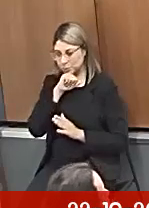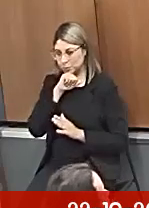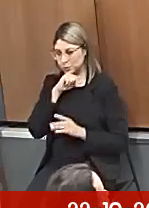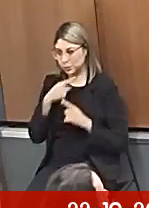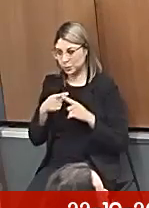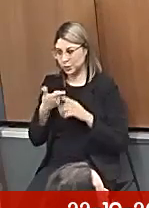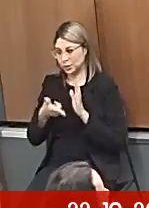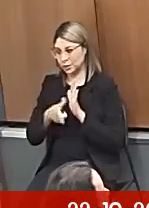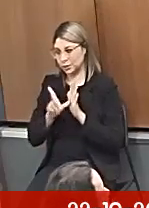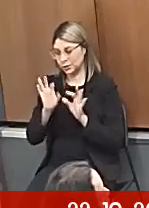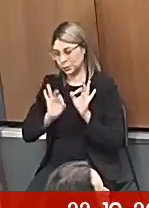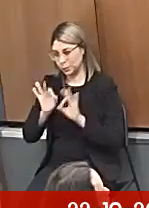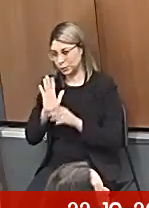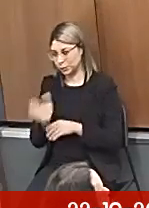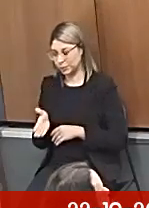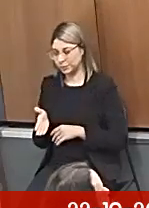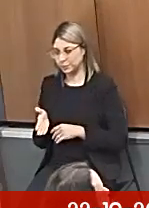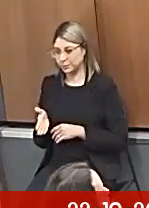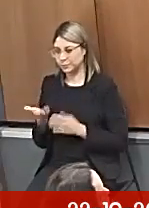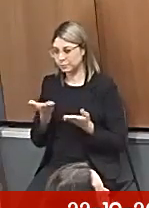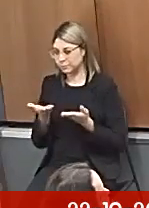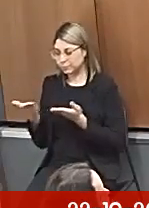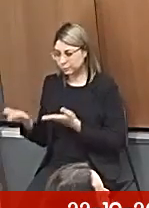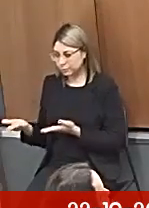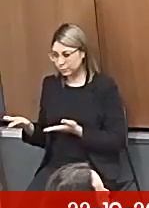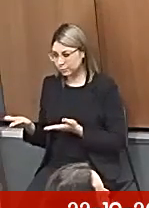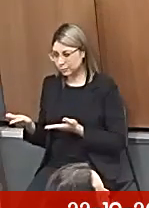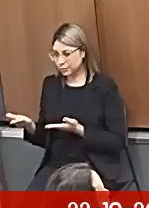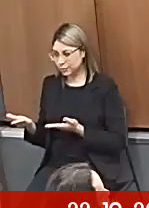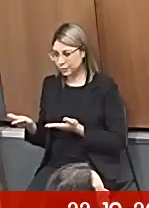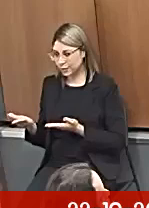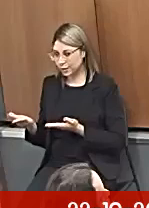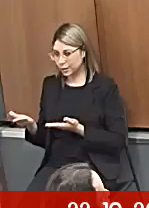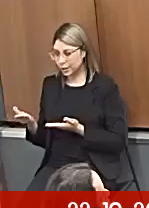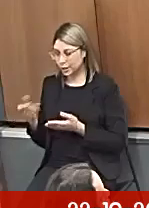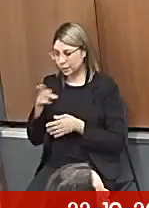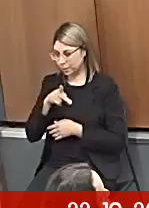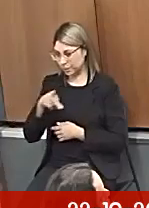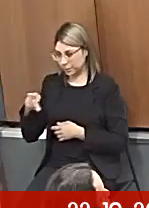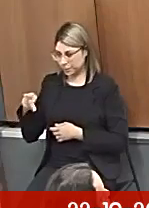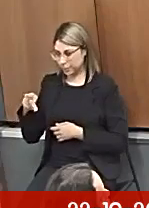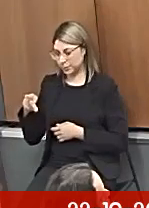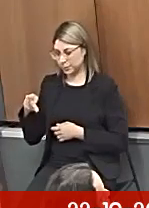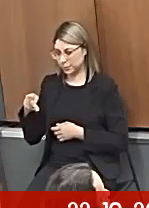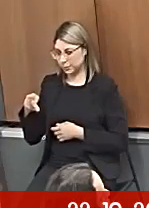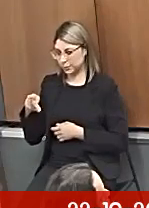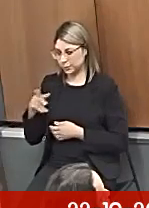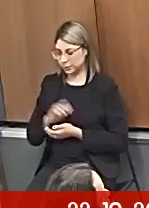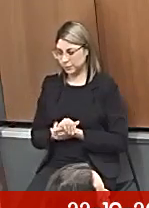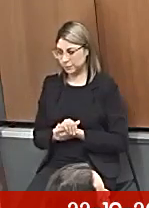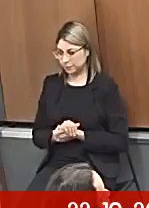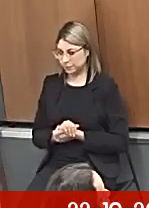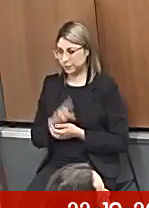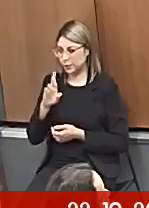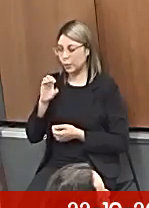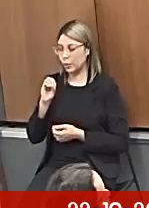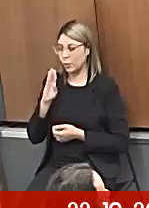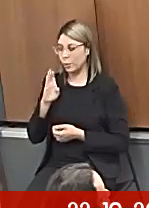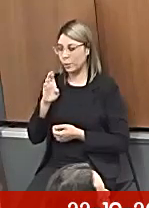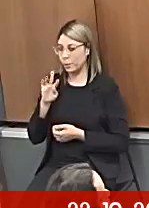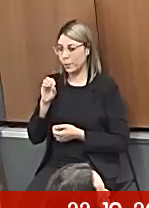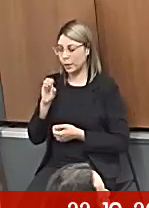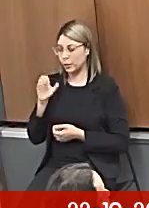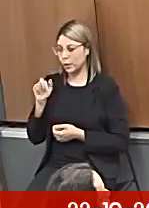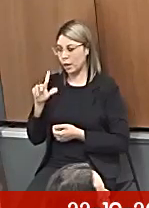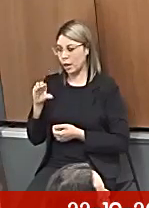estava programado aqui. Eu vou passar para o nosso presidente aqui, tá ok? Roberto Carlos Pinto,